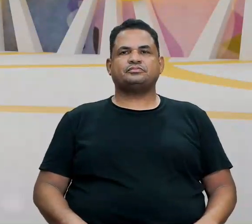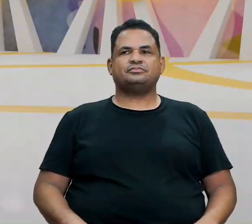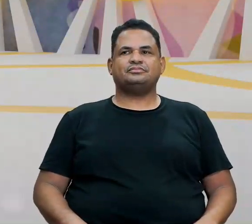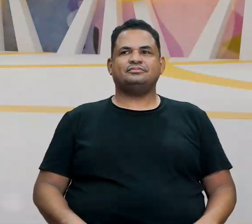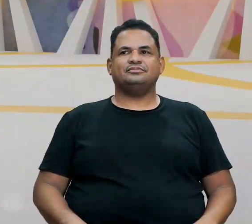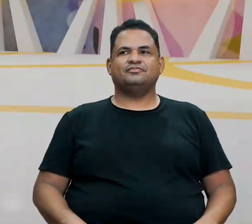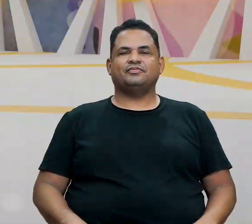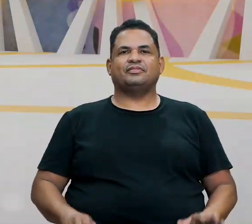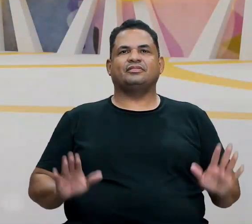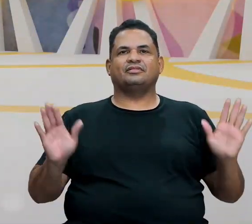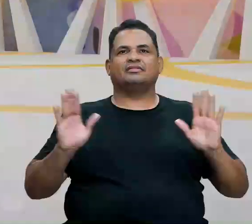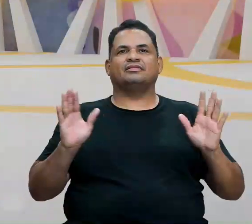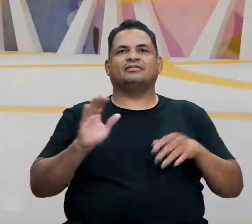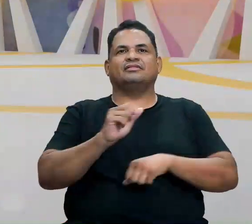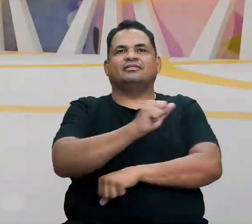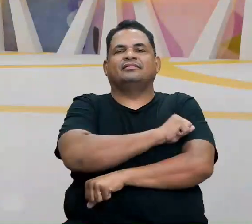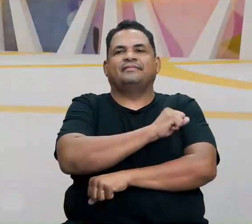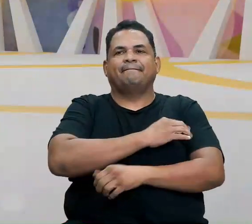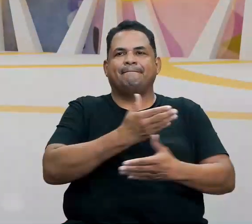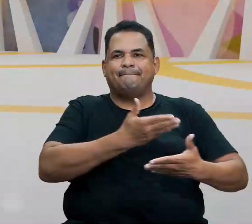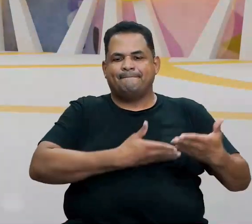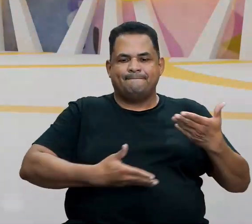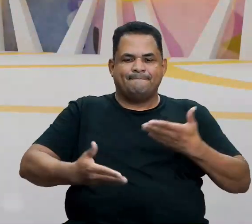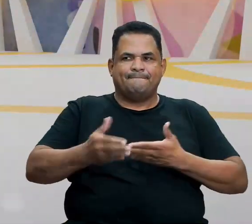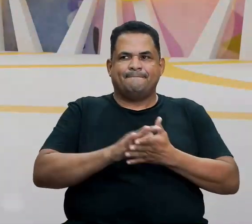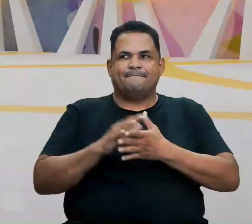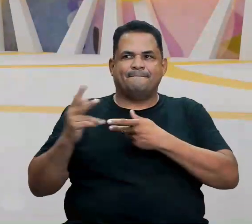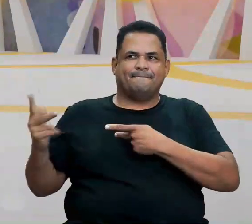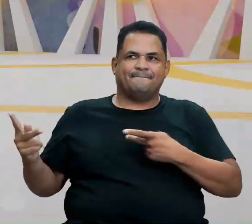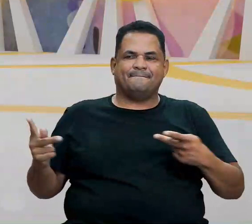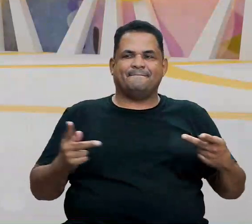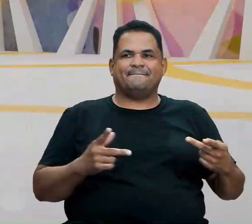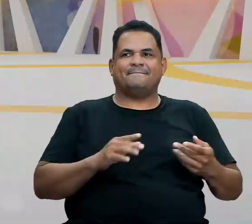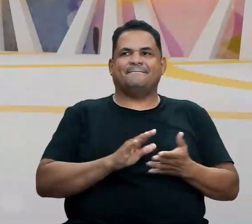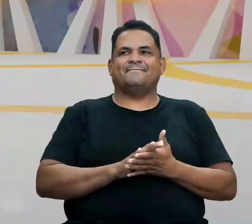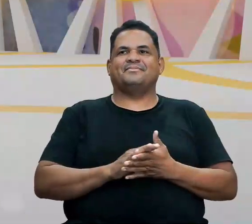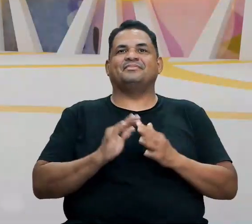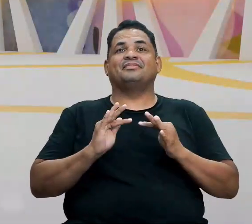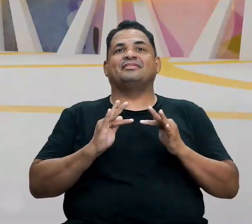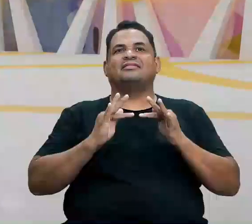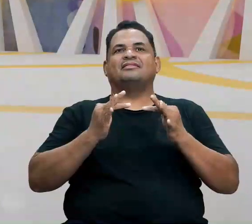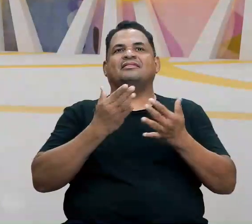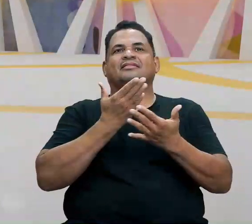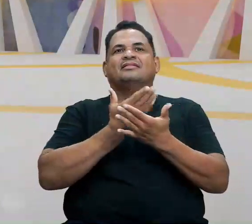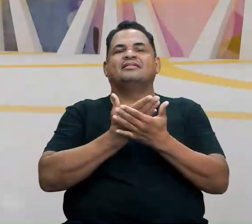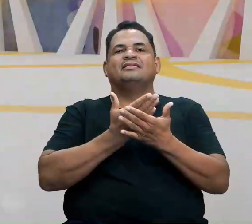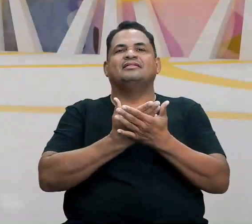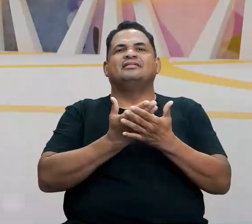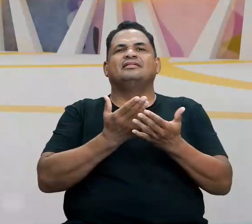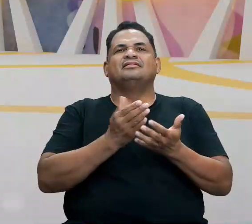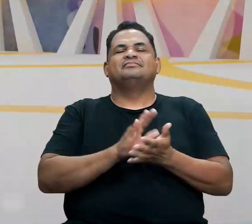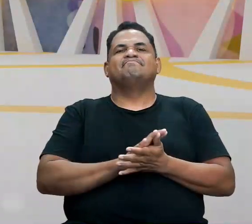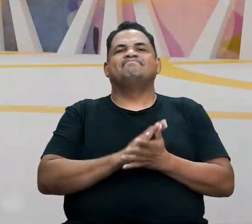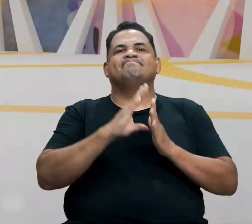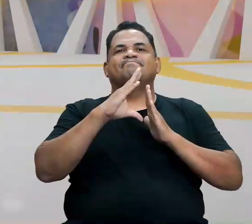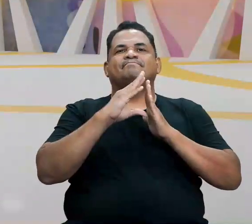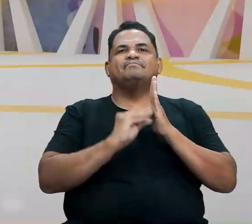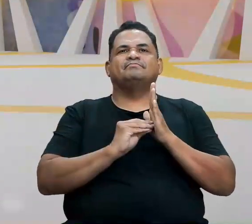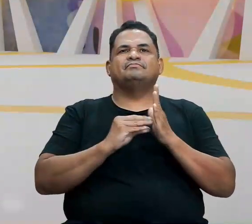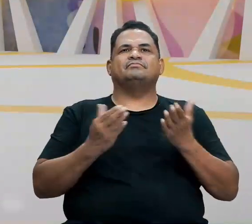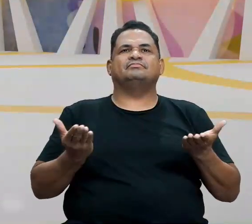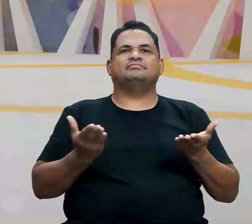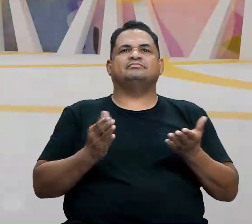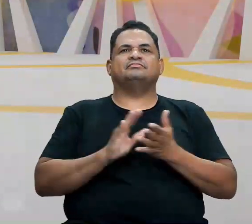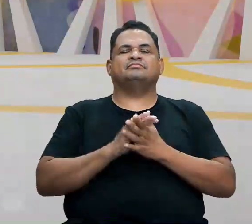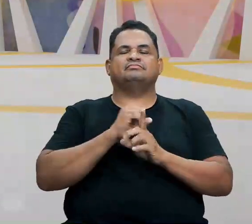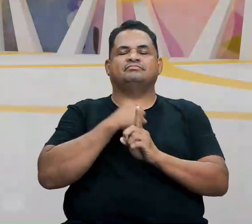Olá, galerinha da mediação, sejam bem-vindos para a nossa última aula de conteúdo, né, gente? De conteúdo de